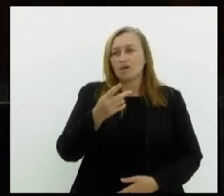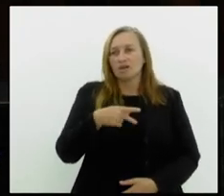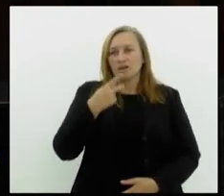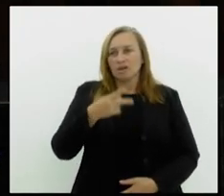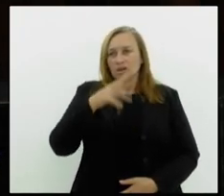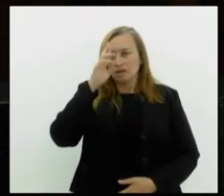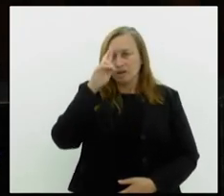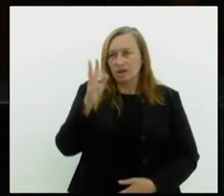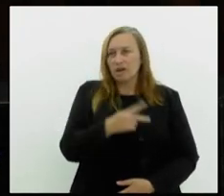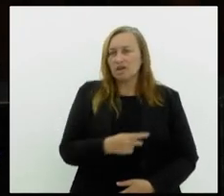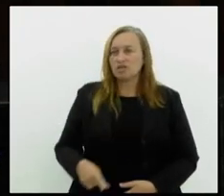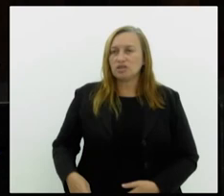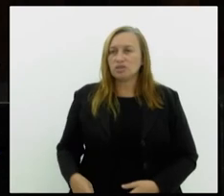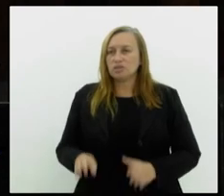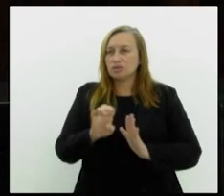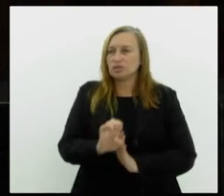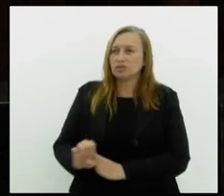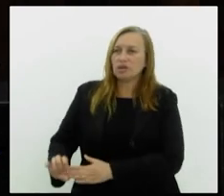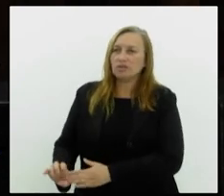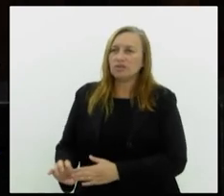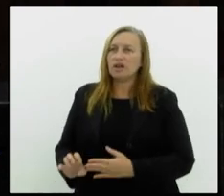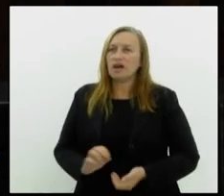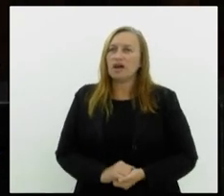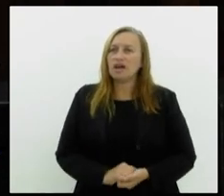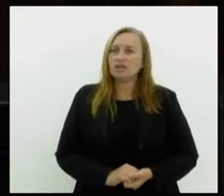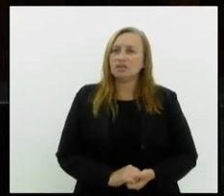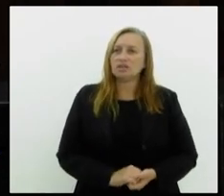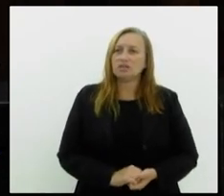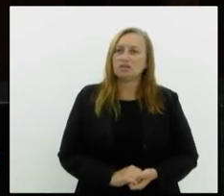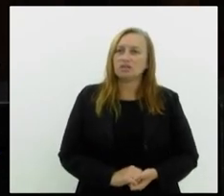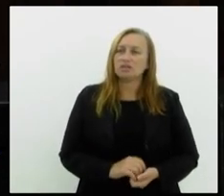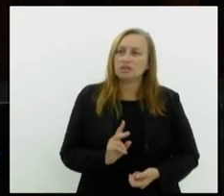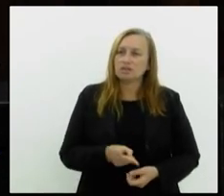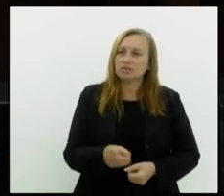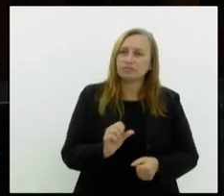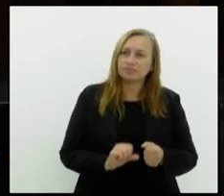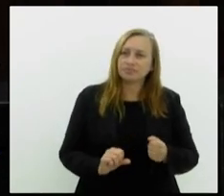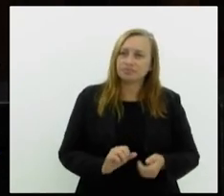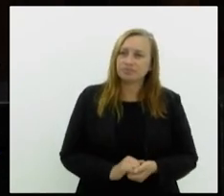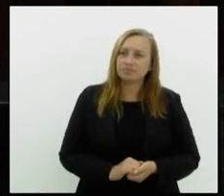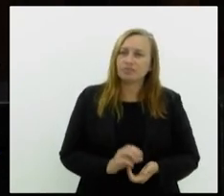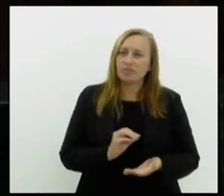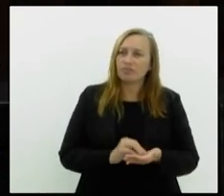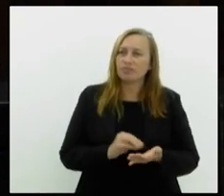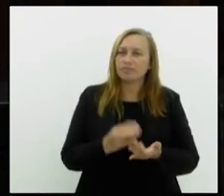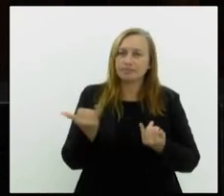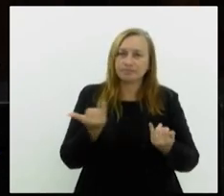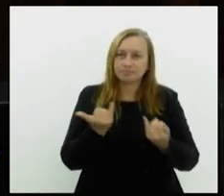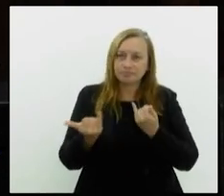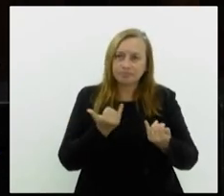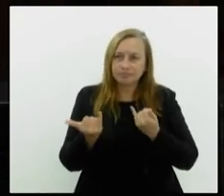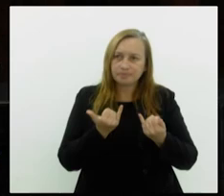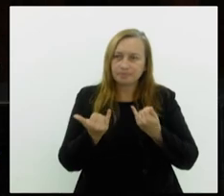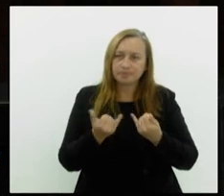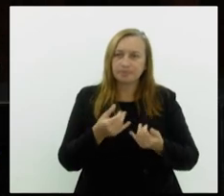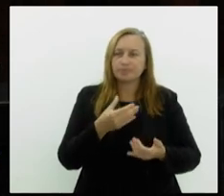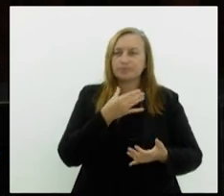que a esquerda sempre faz isso. Eles promovem a desinformação, fake